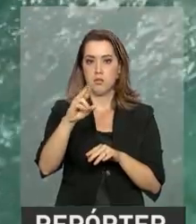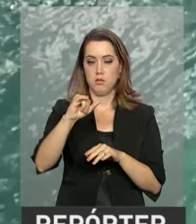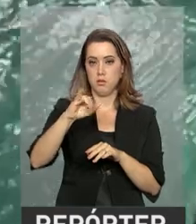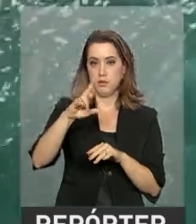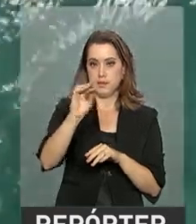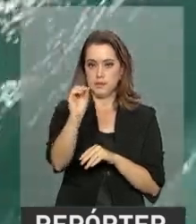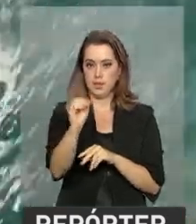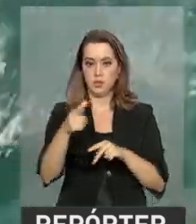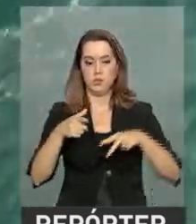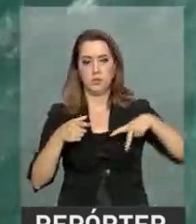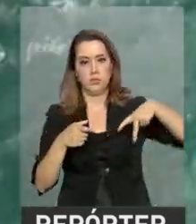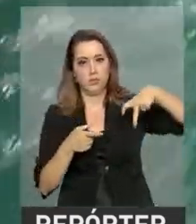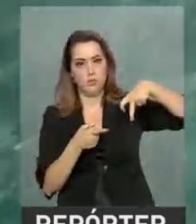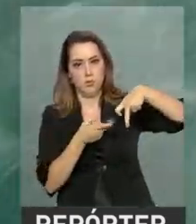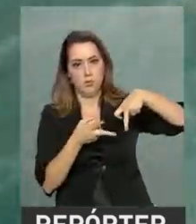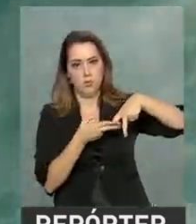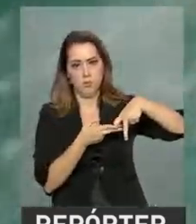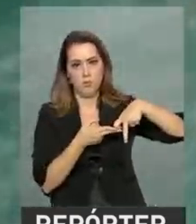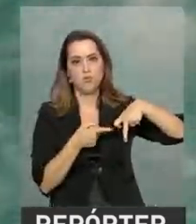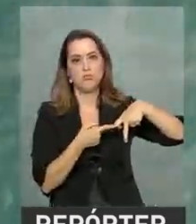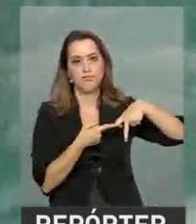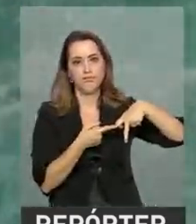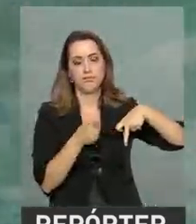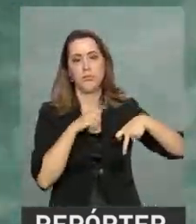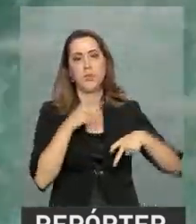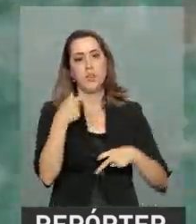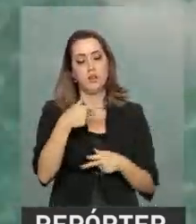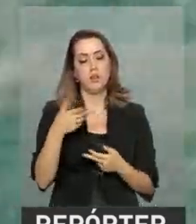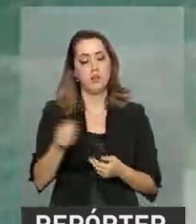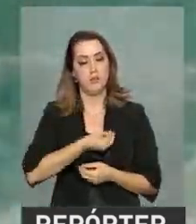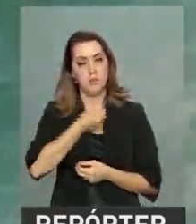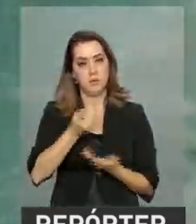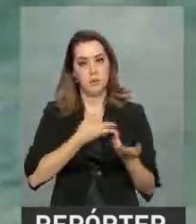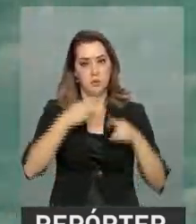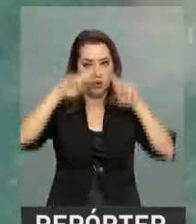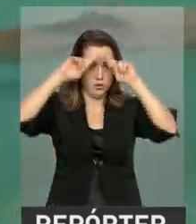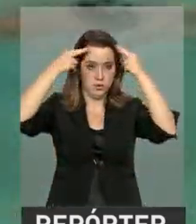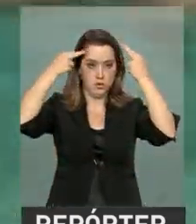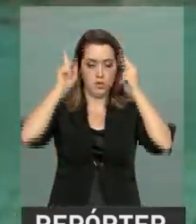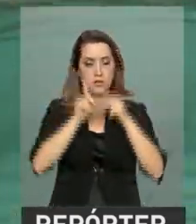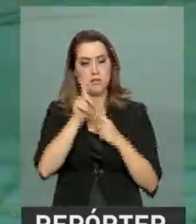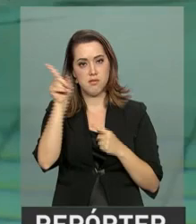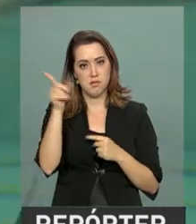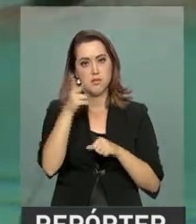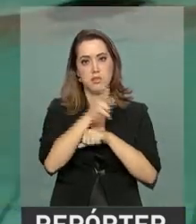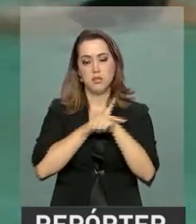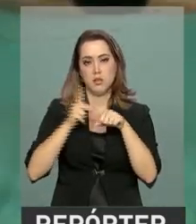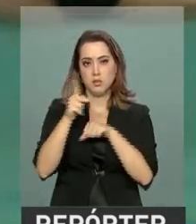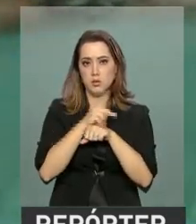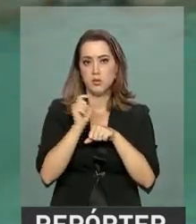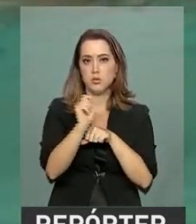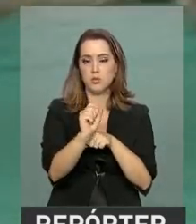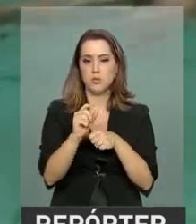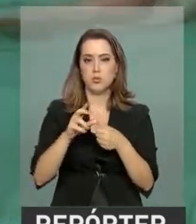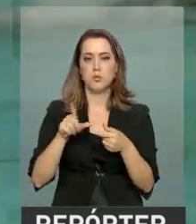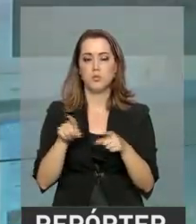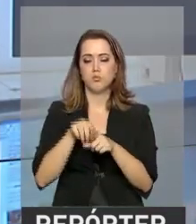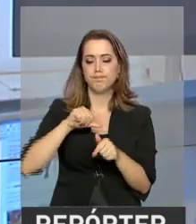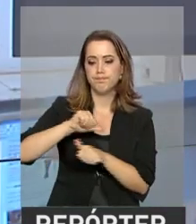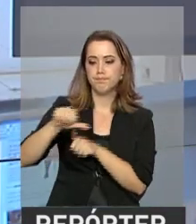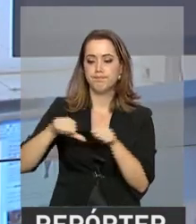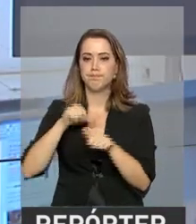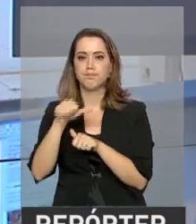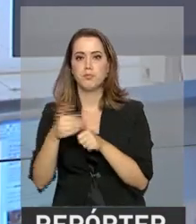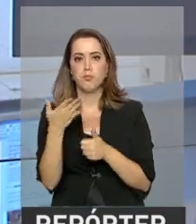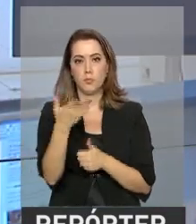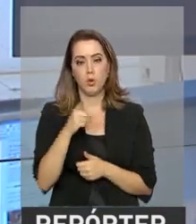uma das pernas amputadas. Atualmente, ele vive na Grécia e participou do revezamento da tocha no país de origem dos Jogos Olímpicos.